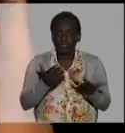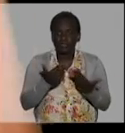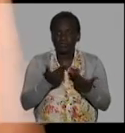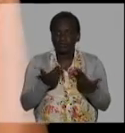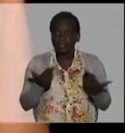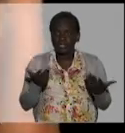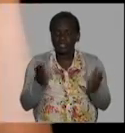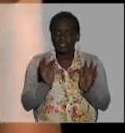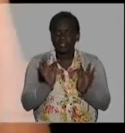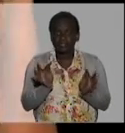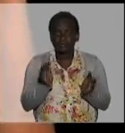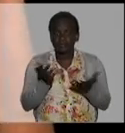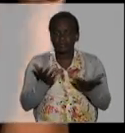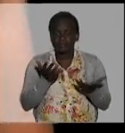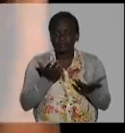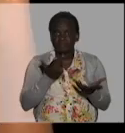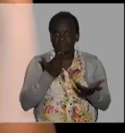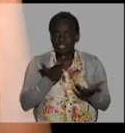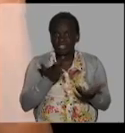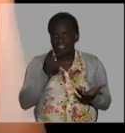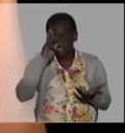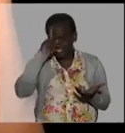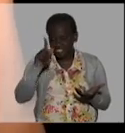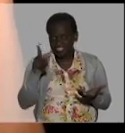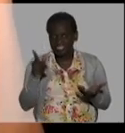algumas especificidades.